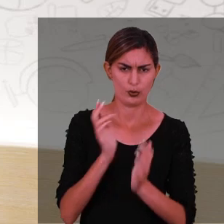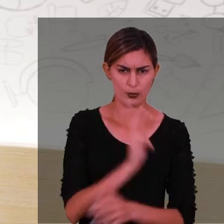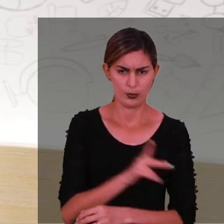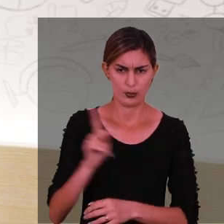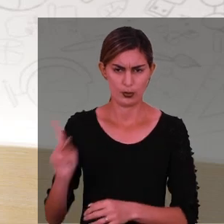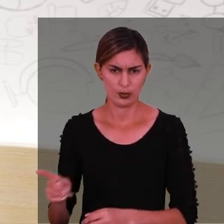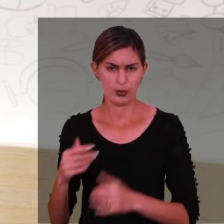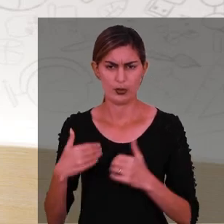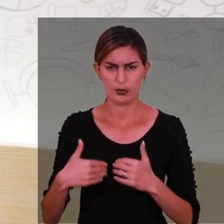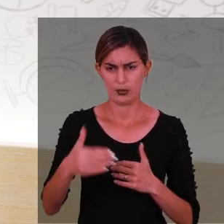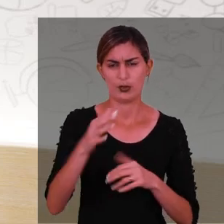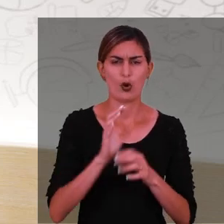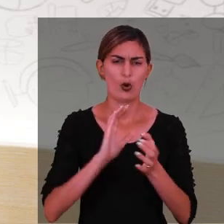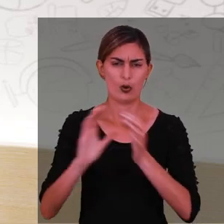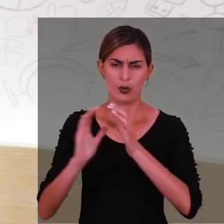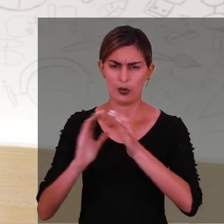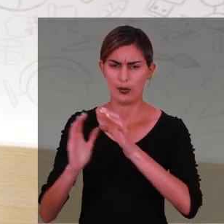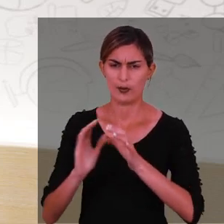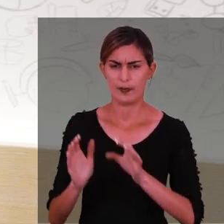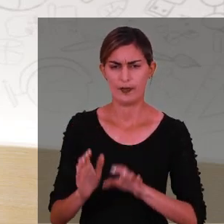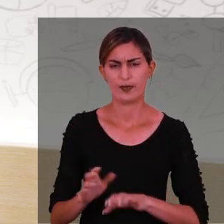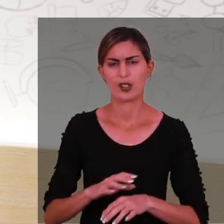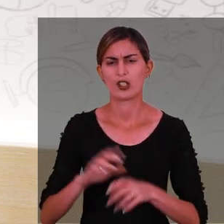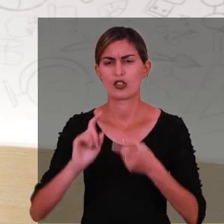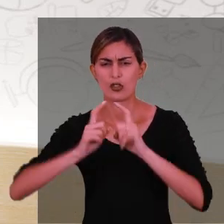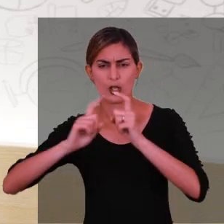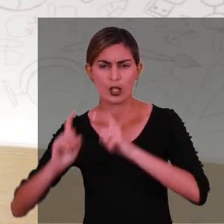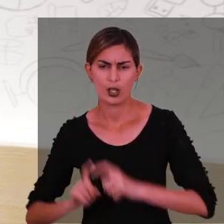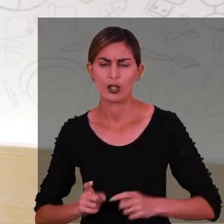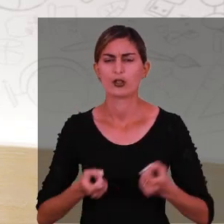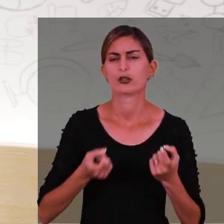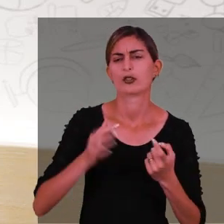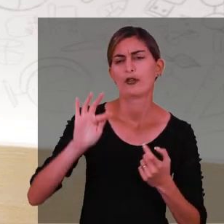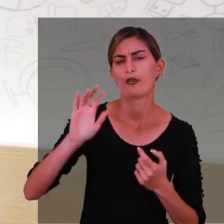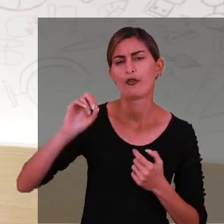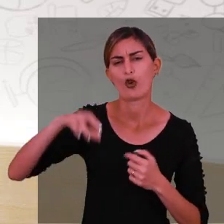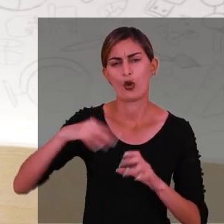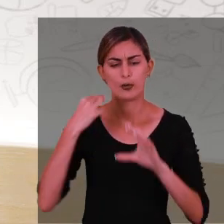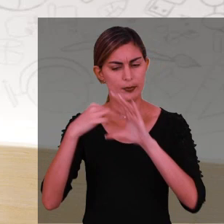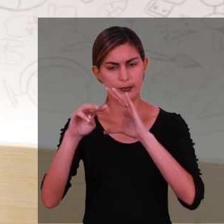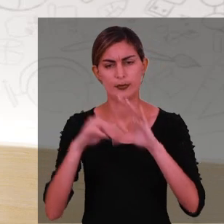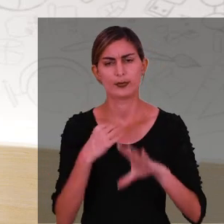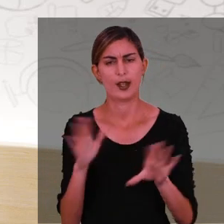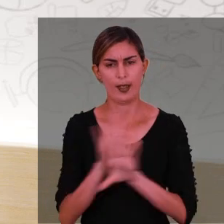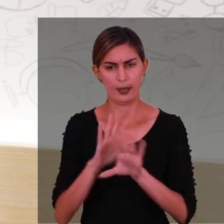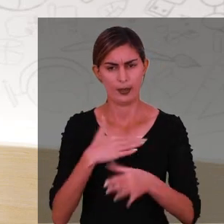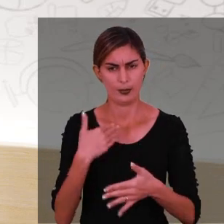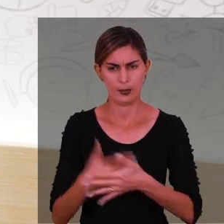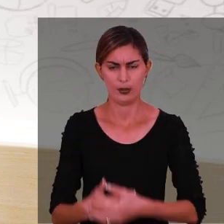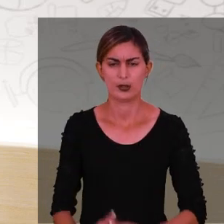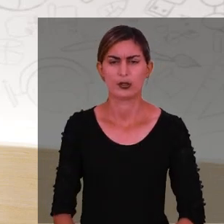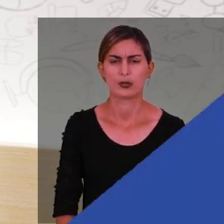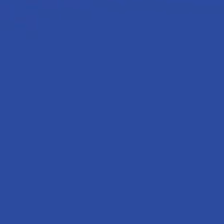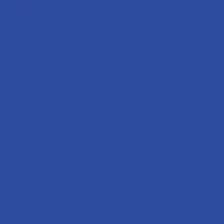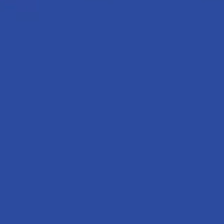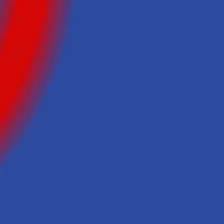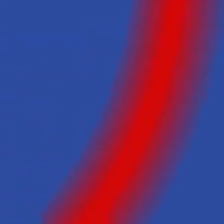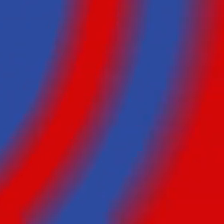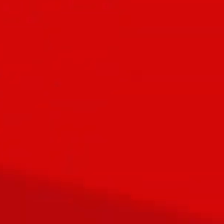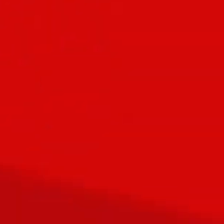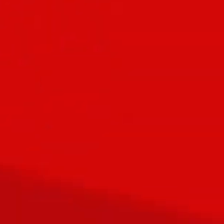de professores nos canais de comunicação, chat, fórum ou mesmo mensagem direta. Até a próxima!